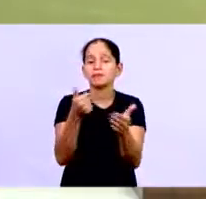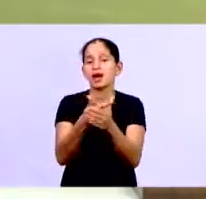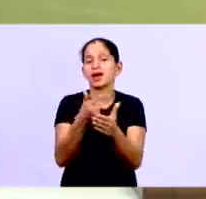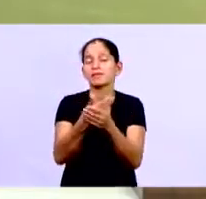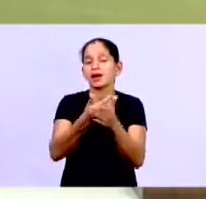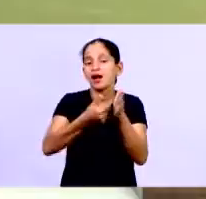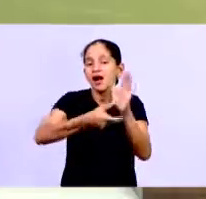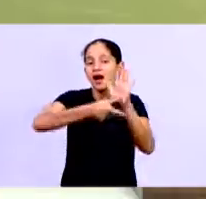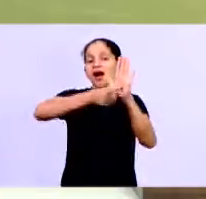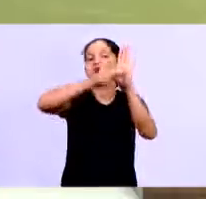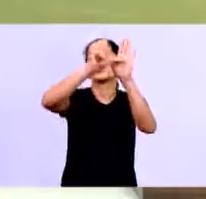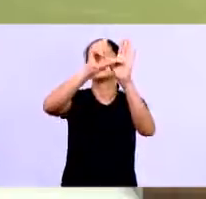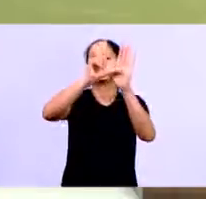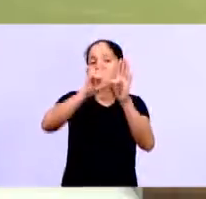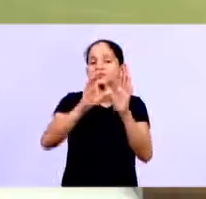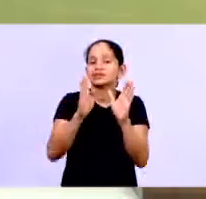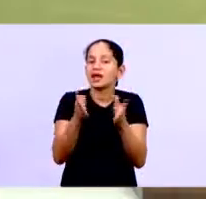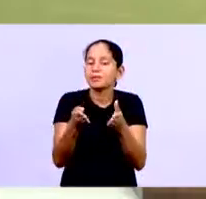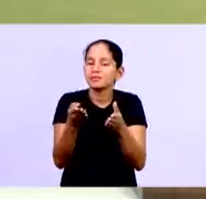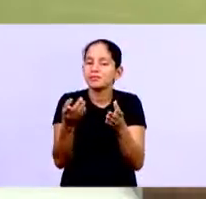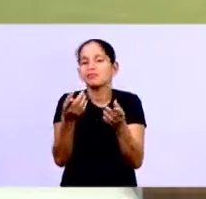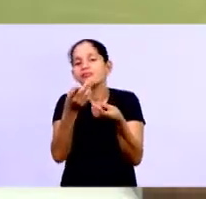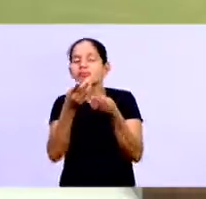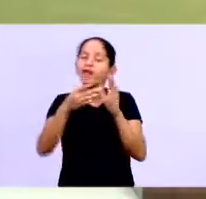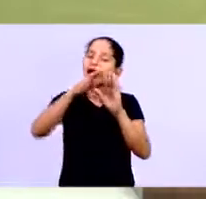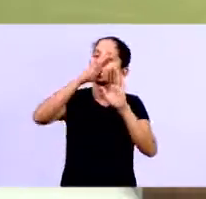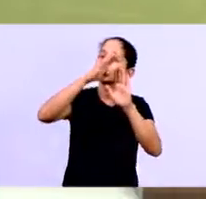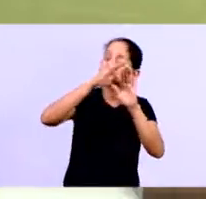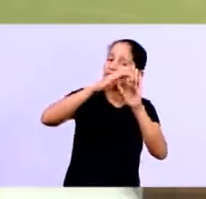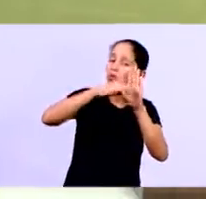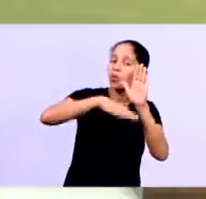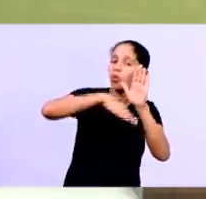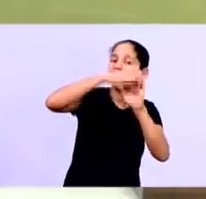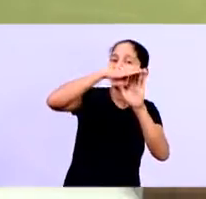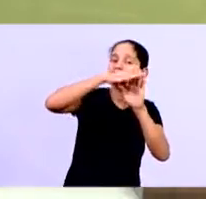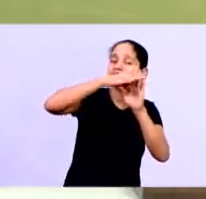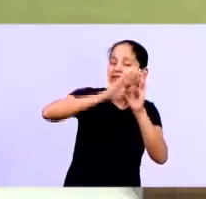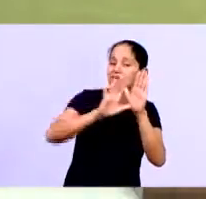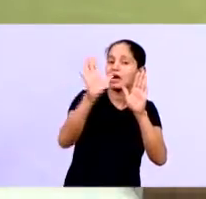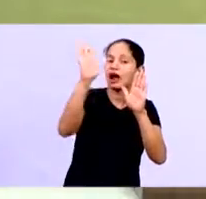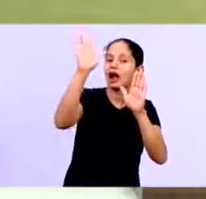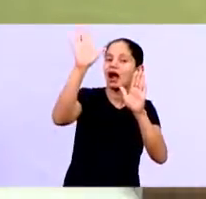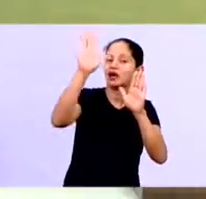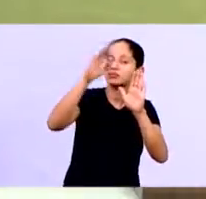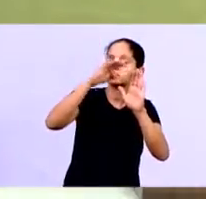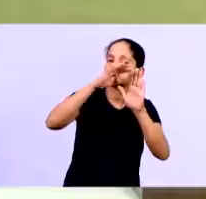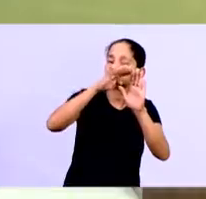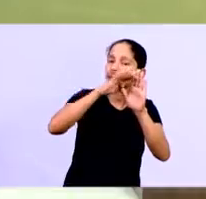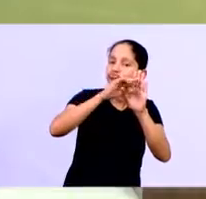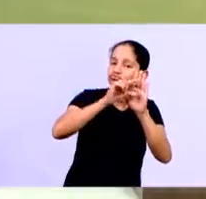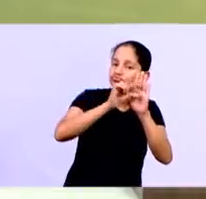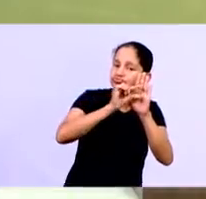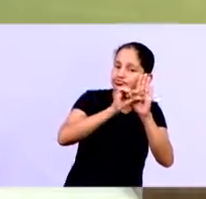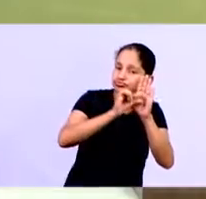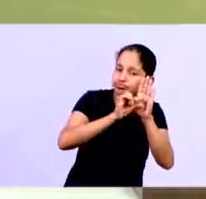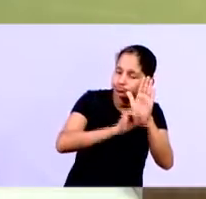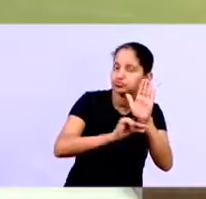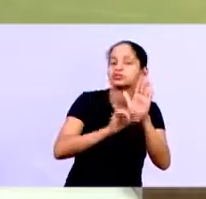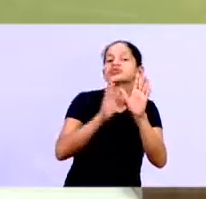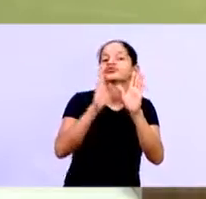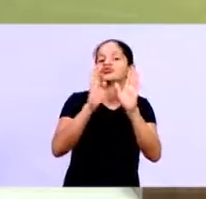parcelas. Por isso que o valor vai sempre diminuir. Então, a gente vai ver no exemplo da amortização de